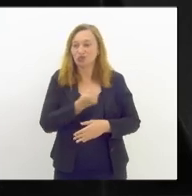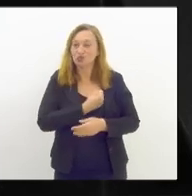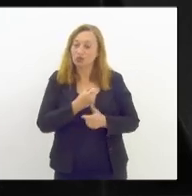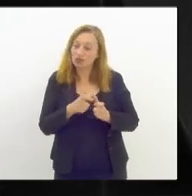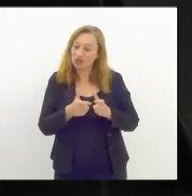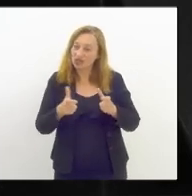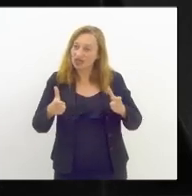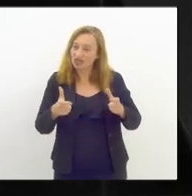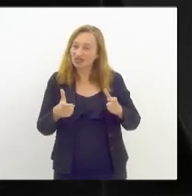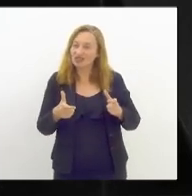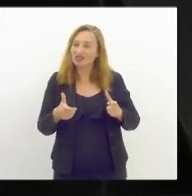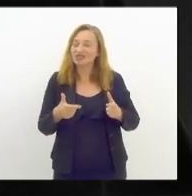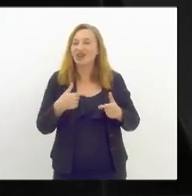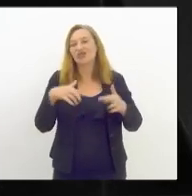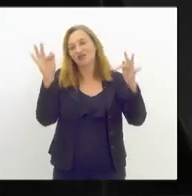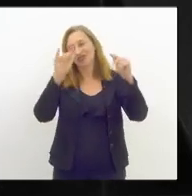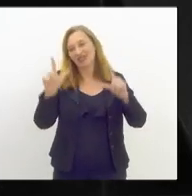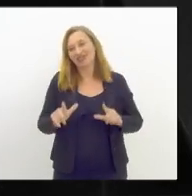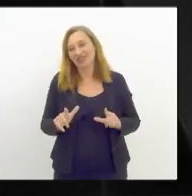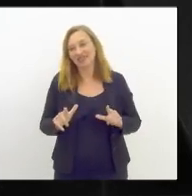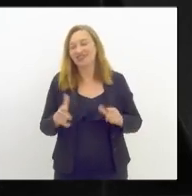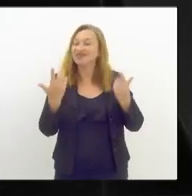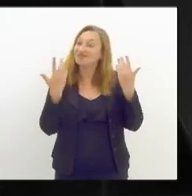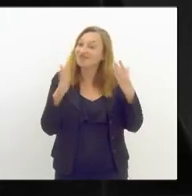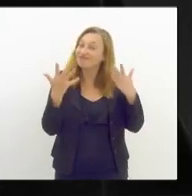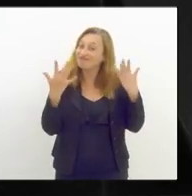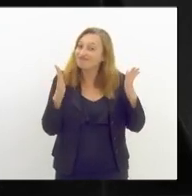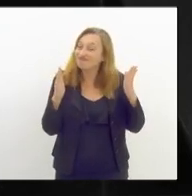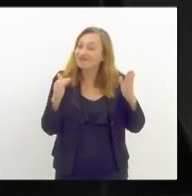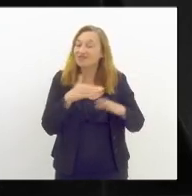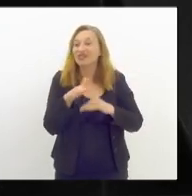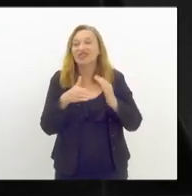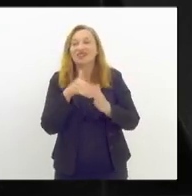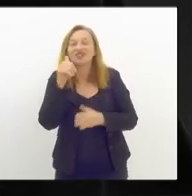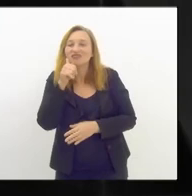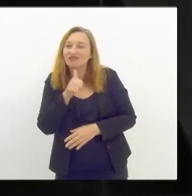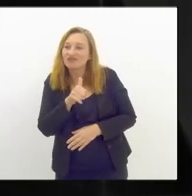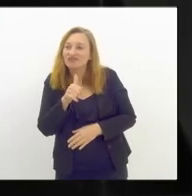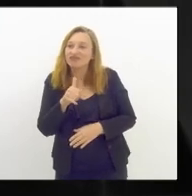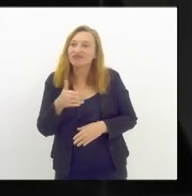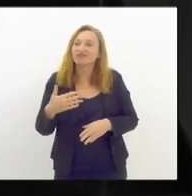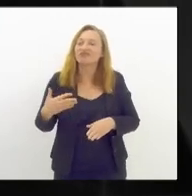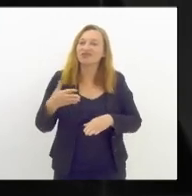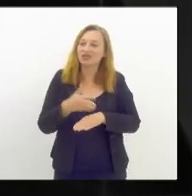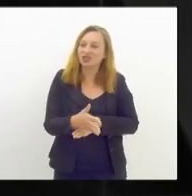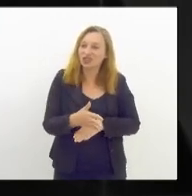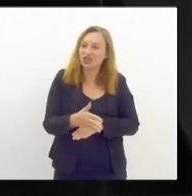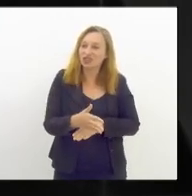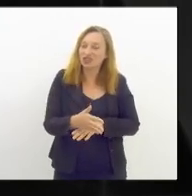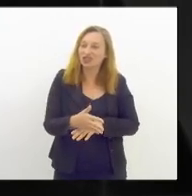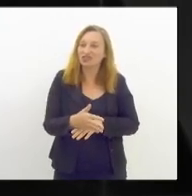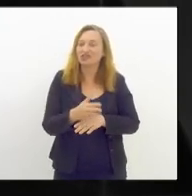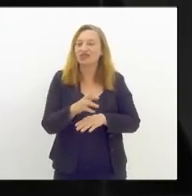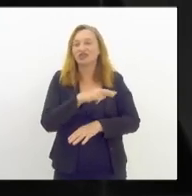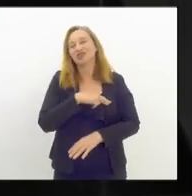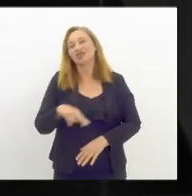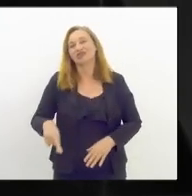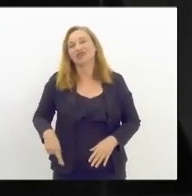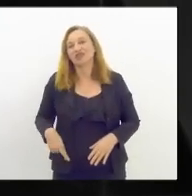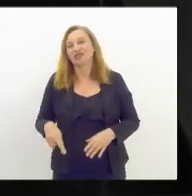e fico muito feliz parabéns a todas as mulheres que vieram para as fileiras do Republicano